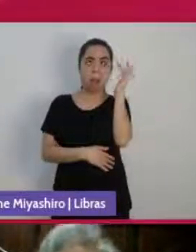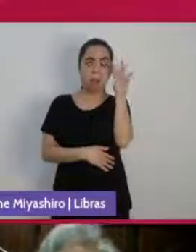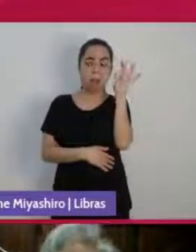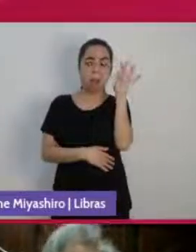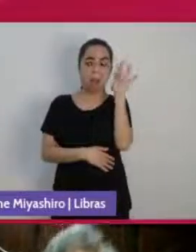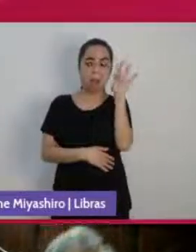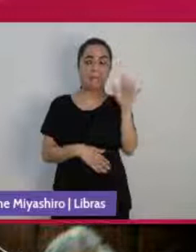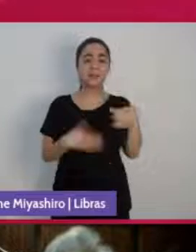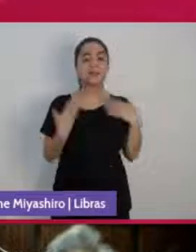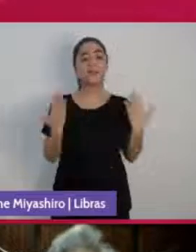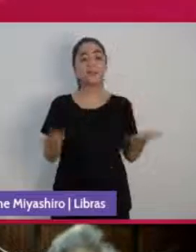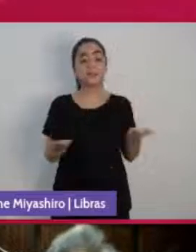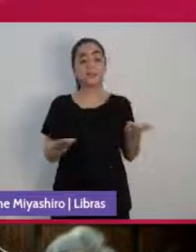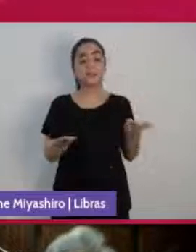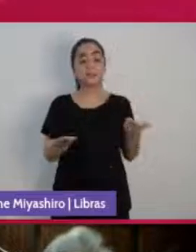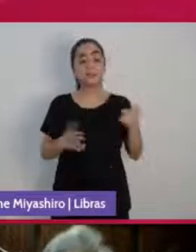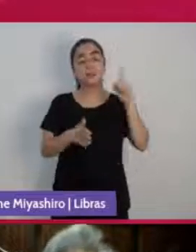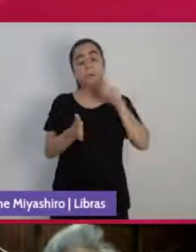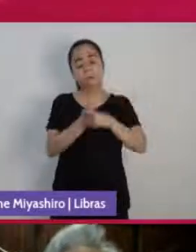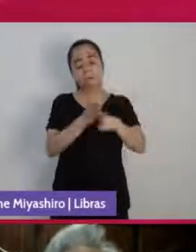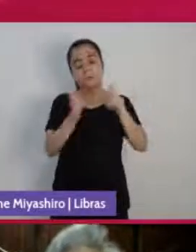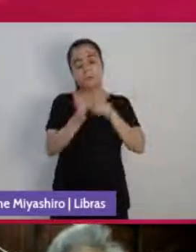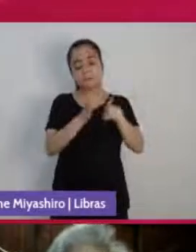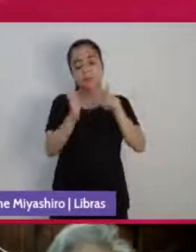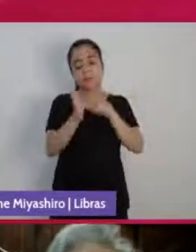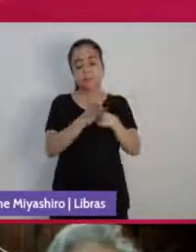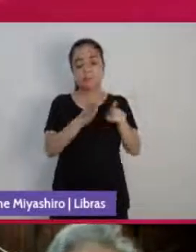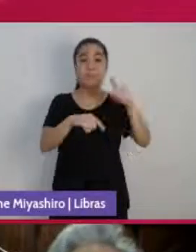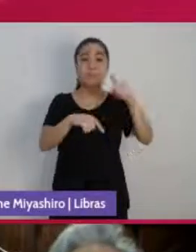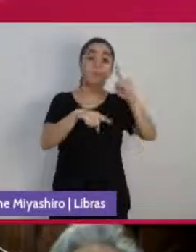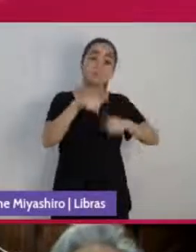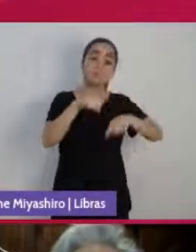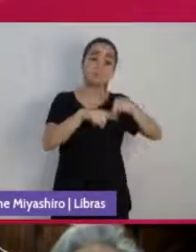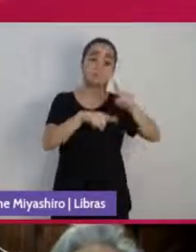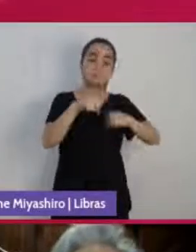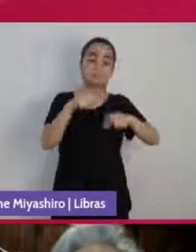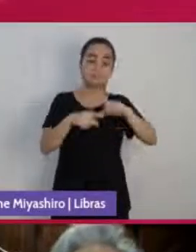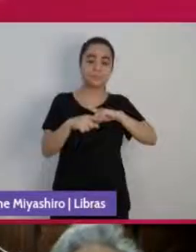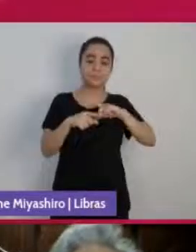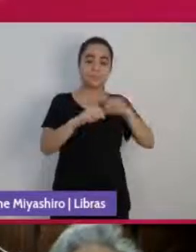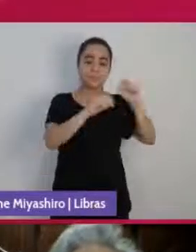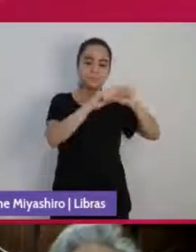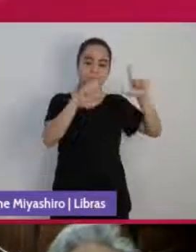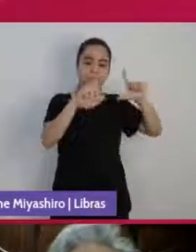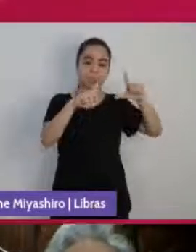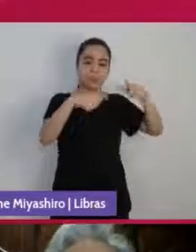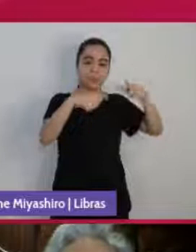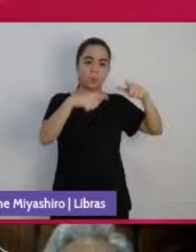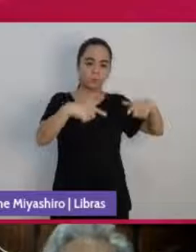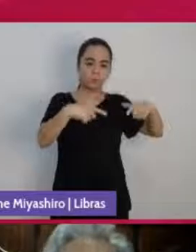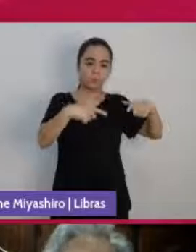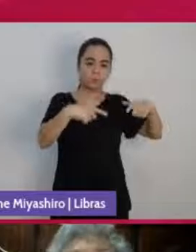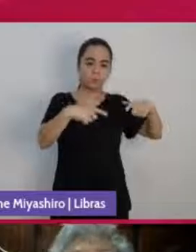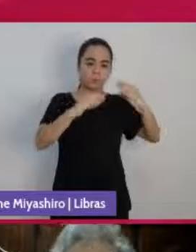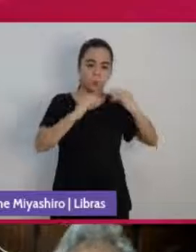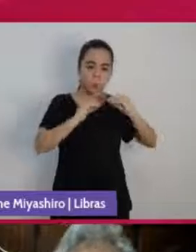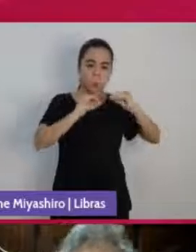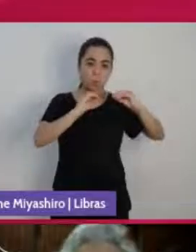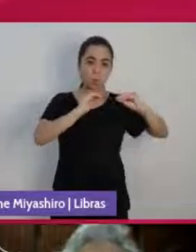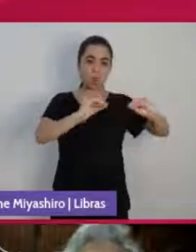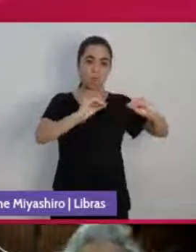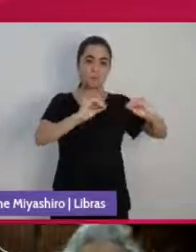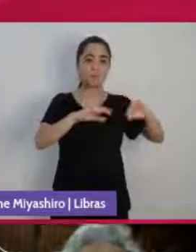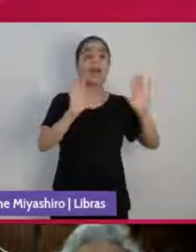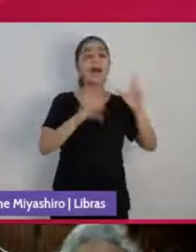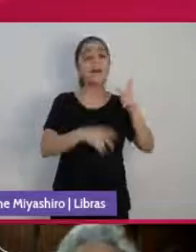que começar, eu tenho que ir perguntando, o seu equipamento tem o lugar para colocar o cassete ou não? Tem